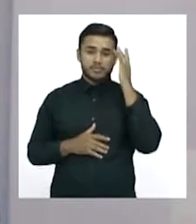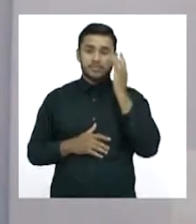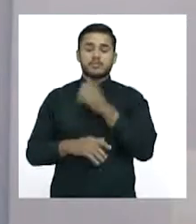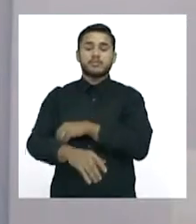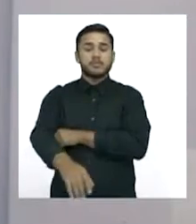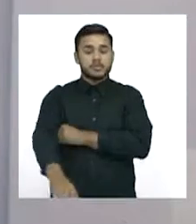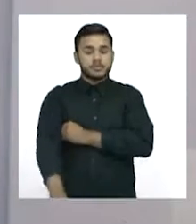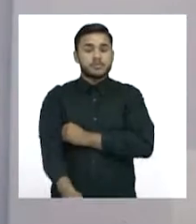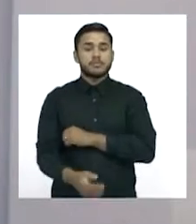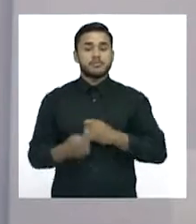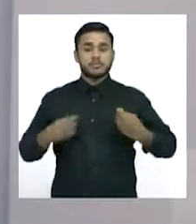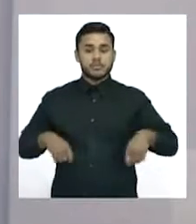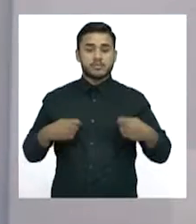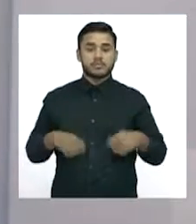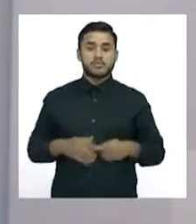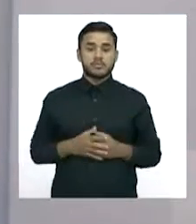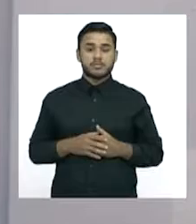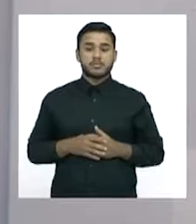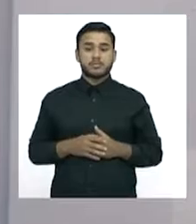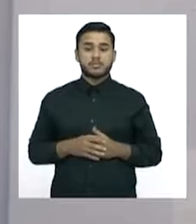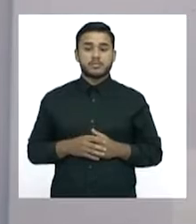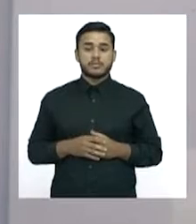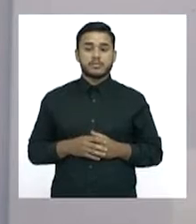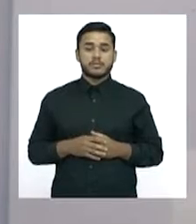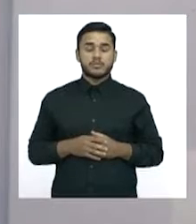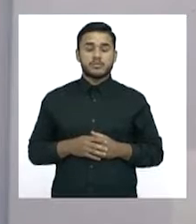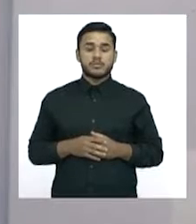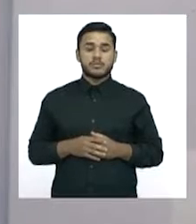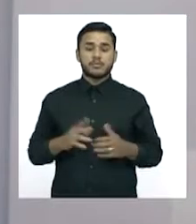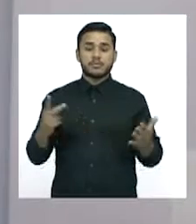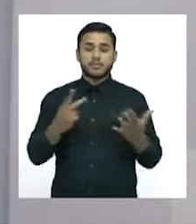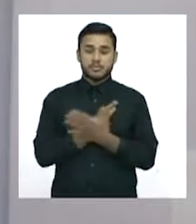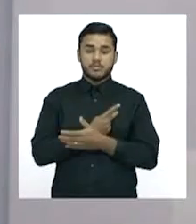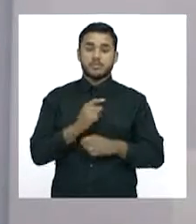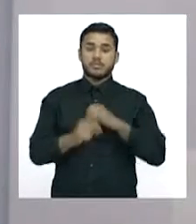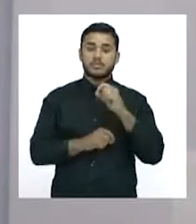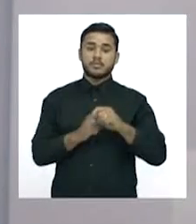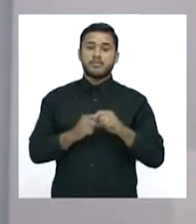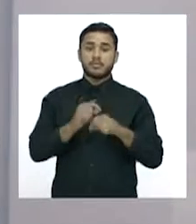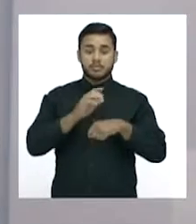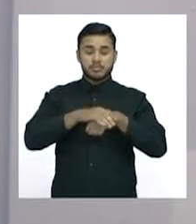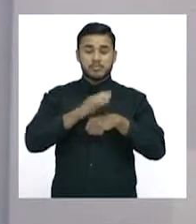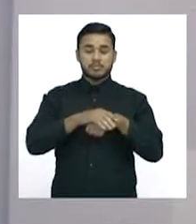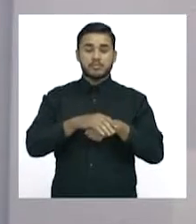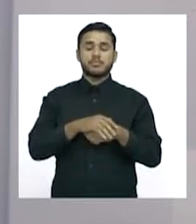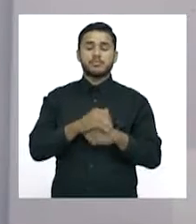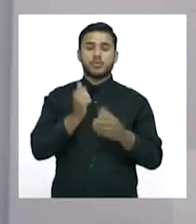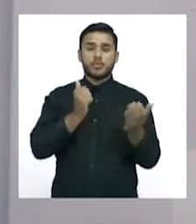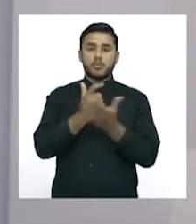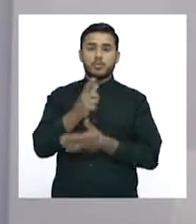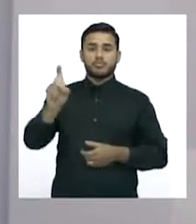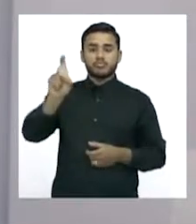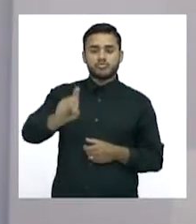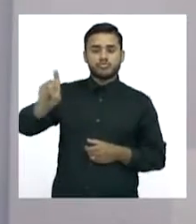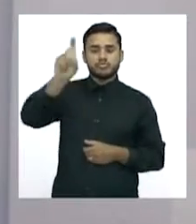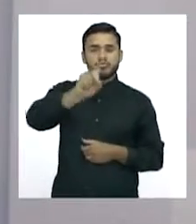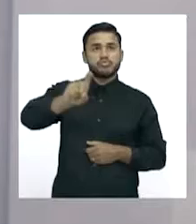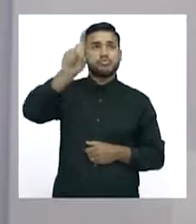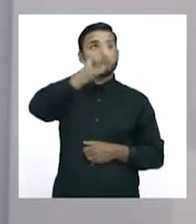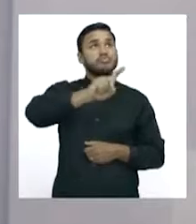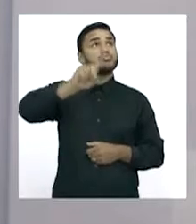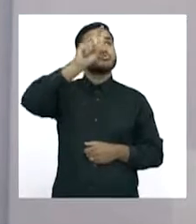o ideal. E existe no mercado algumas substâncias que a gente chama de repelente, então você pode comprar algumas delas